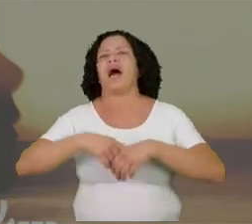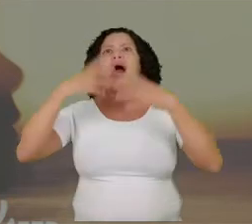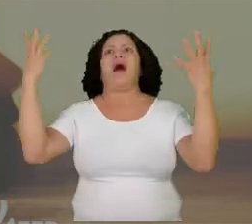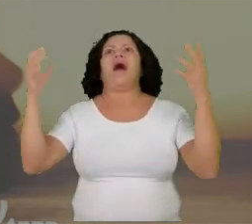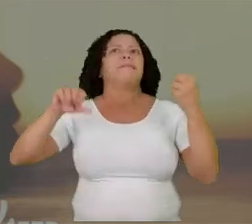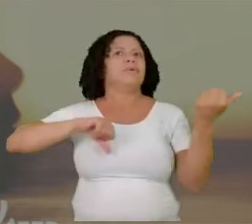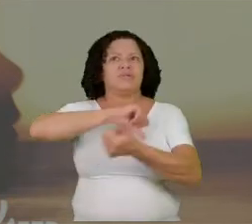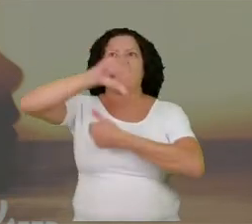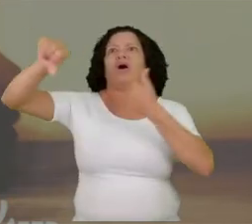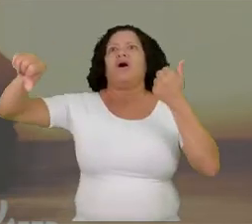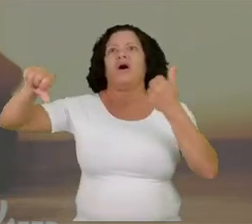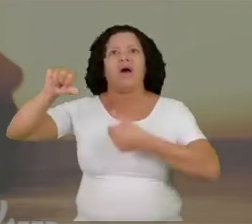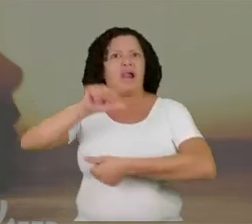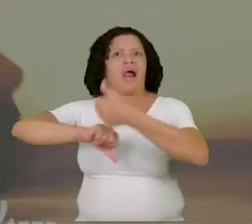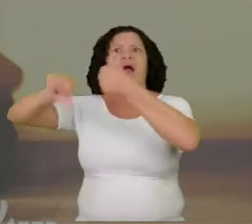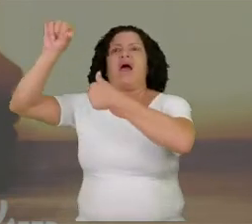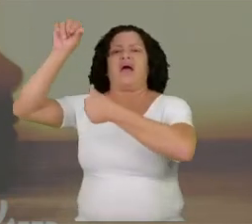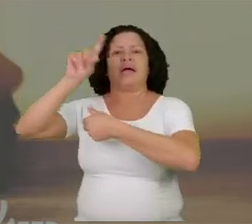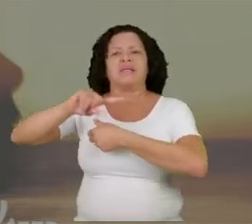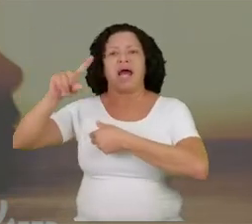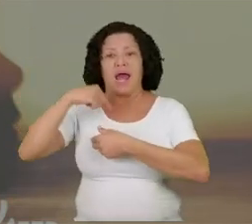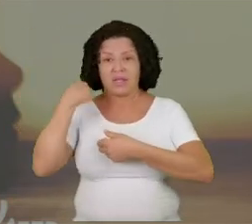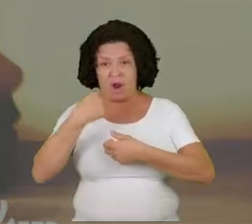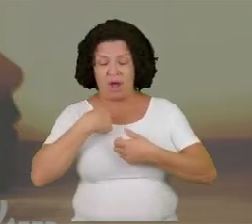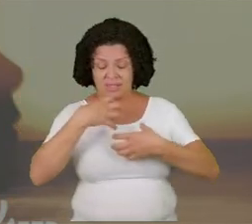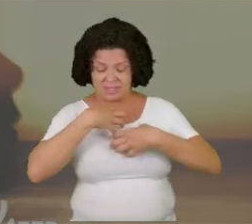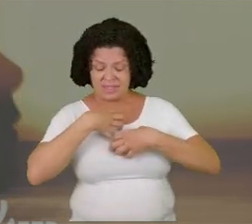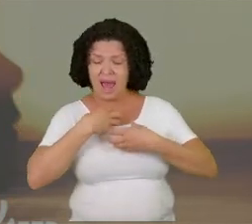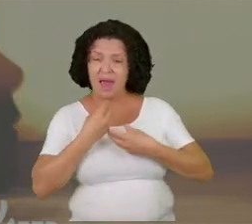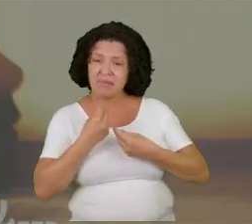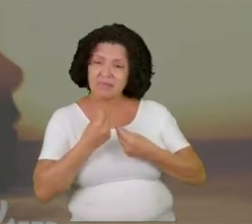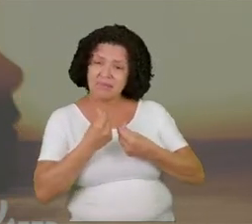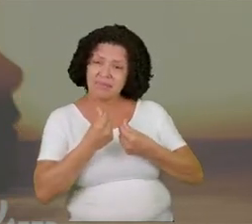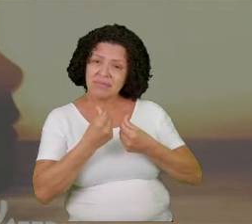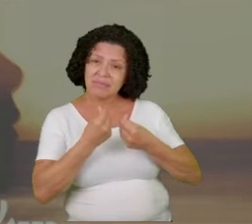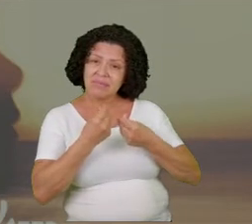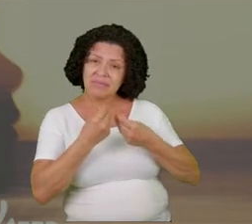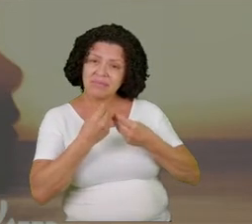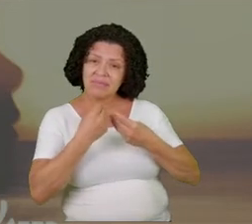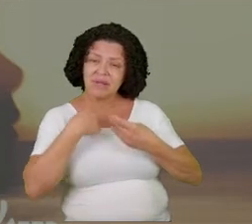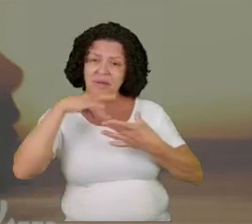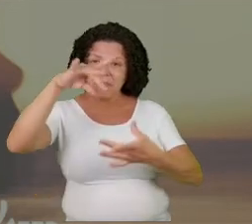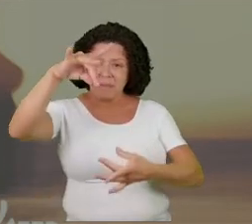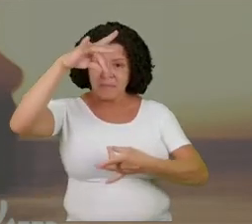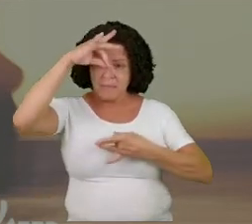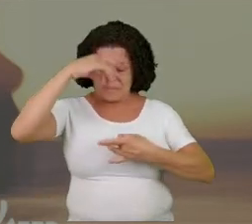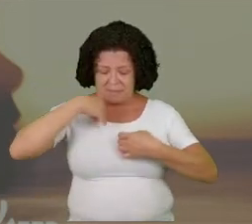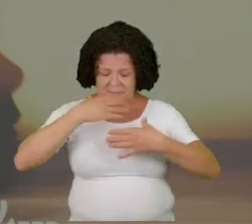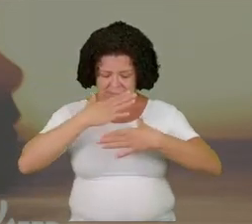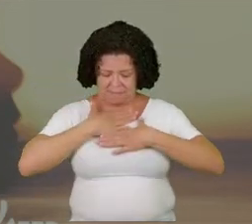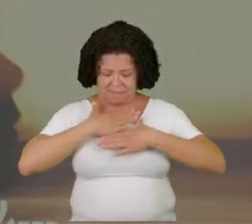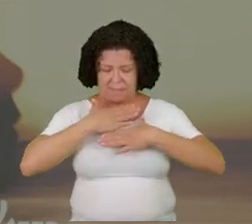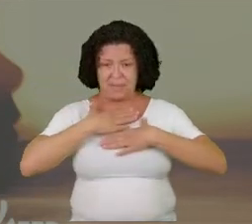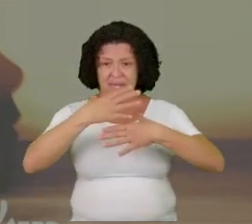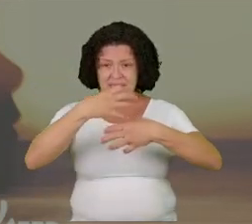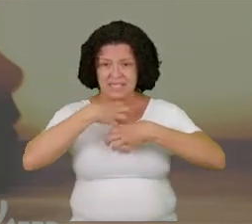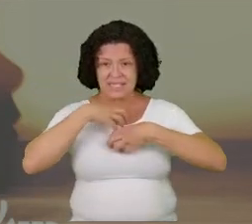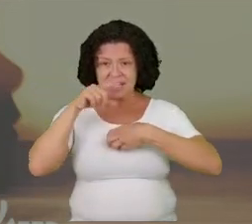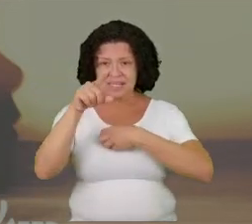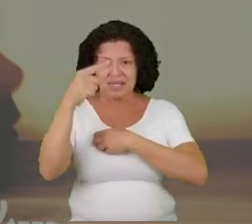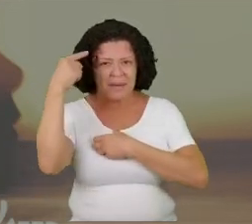mudança repentina. Nós, na nossa essência, na nossa personalidade, naquilo que sentimos, naquilo